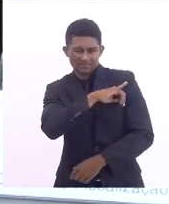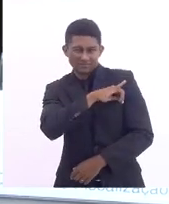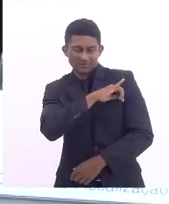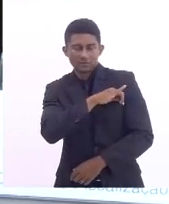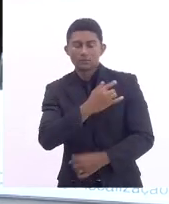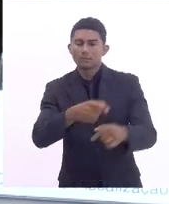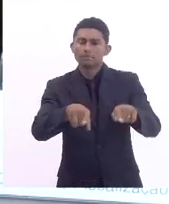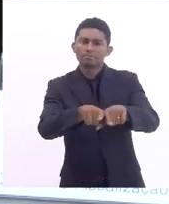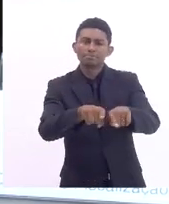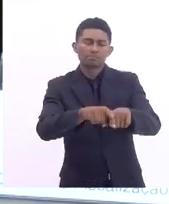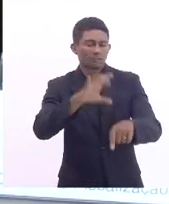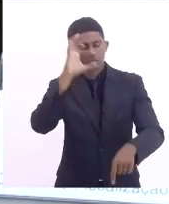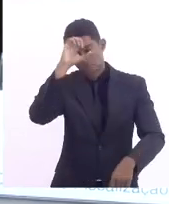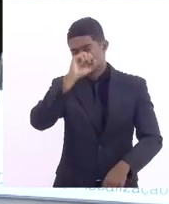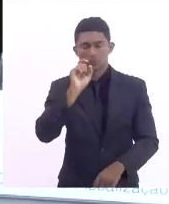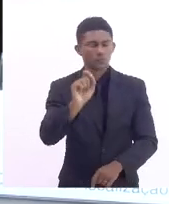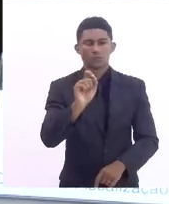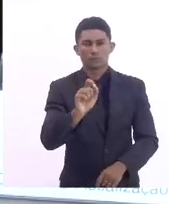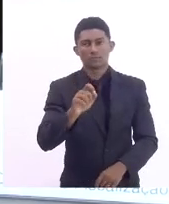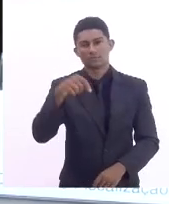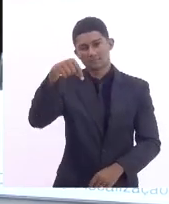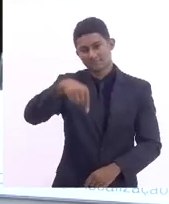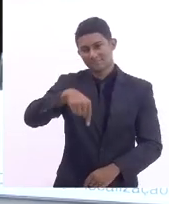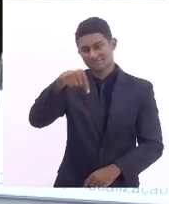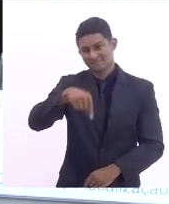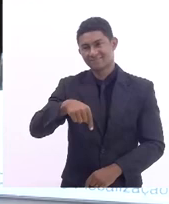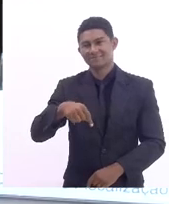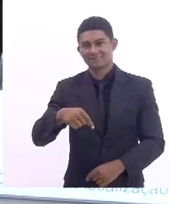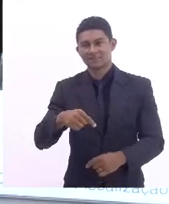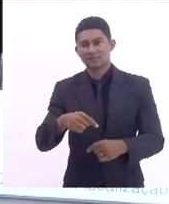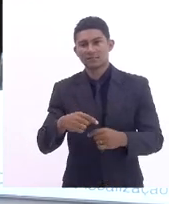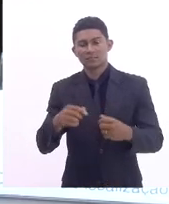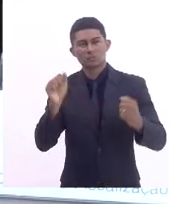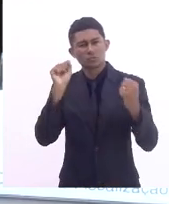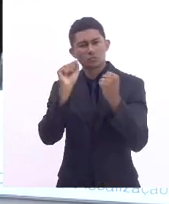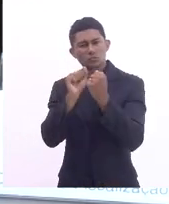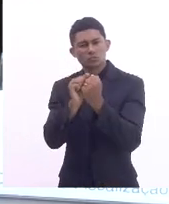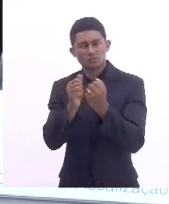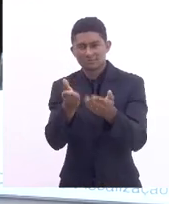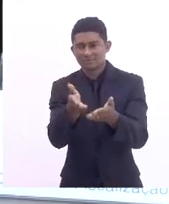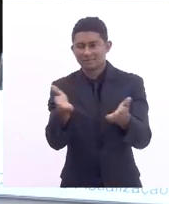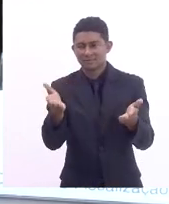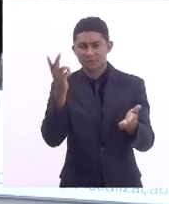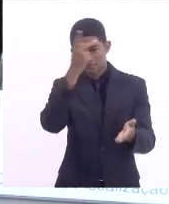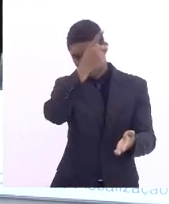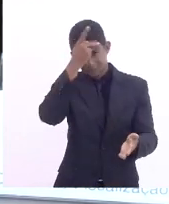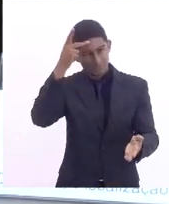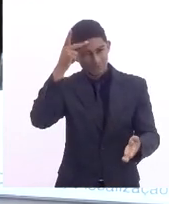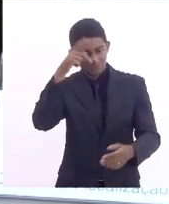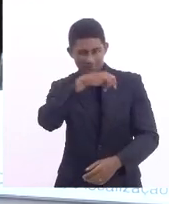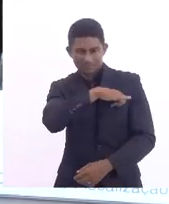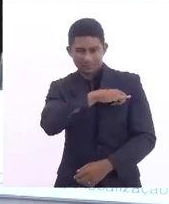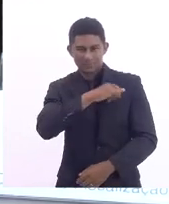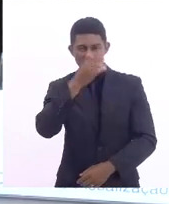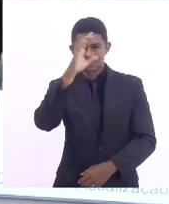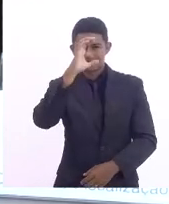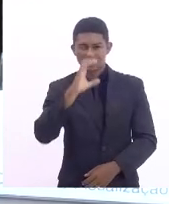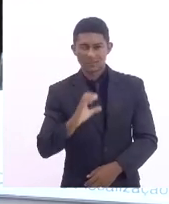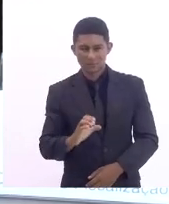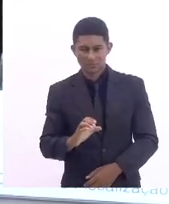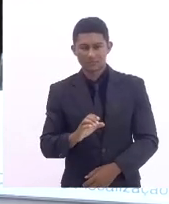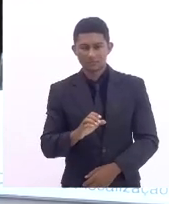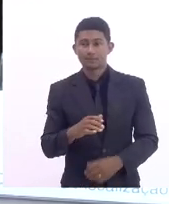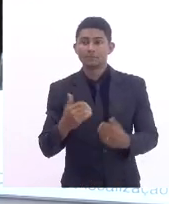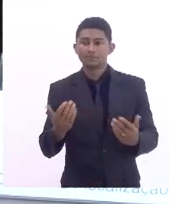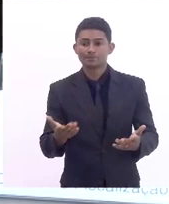mas também aprendi muito aqui com o jeito de ser do Carioca EA maneira de fazer as e eu tenho